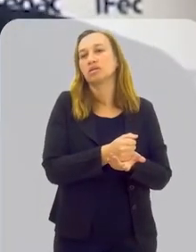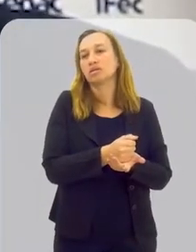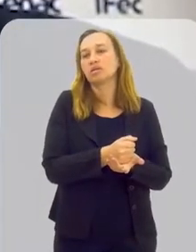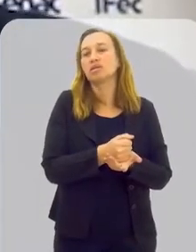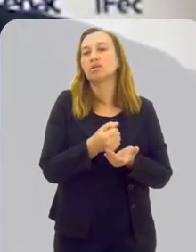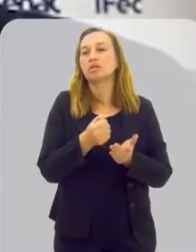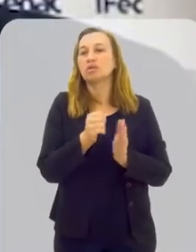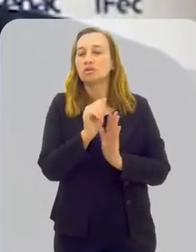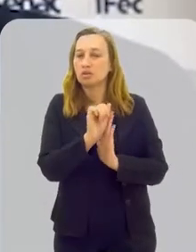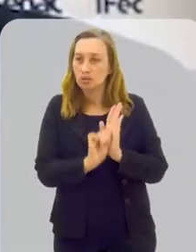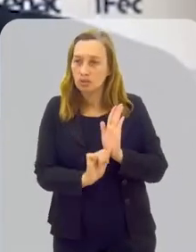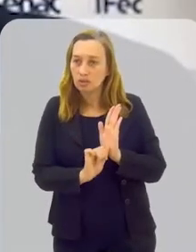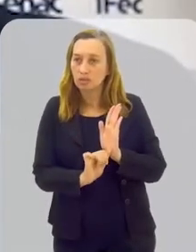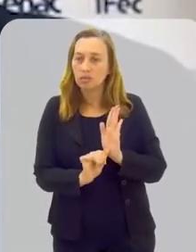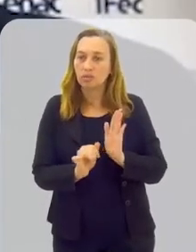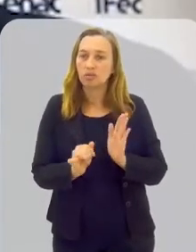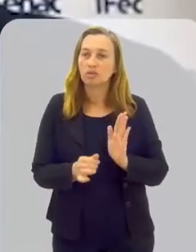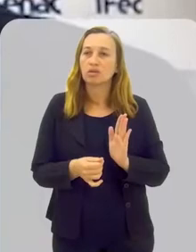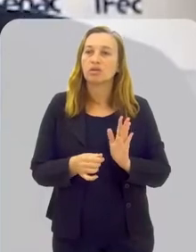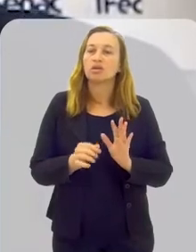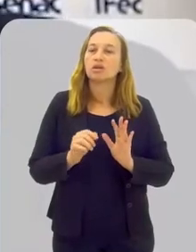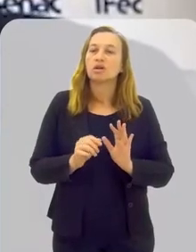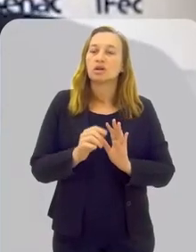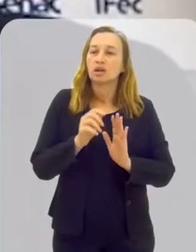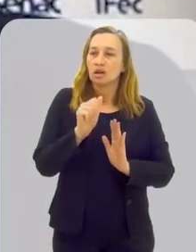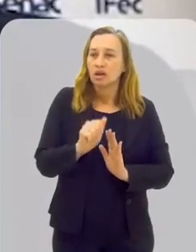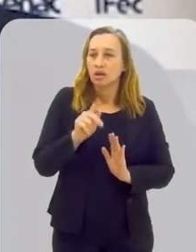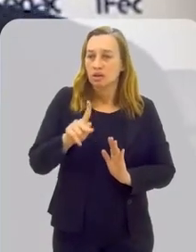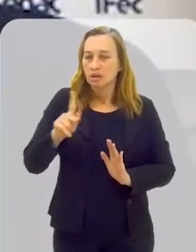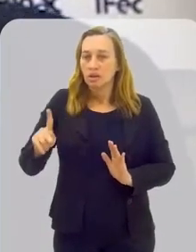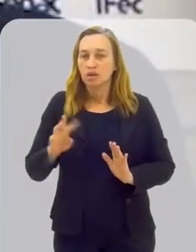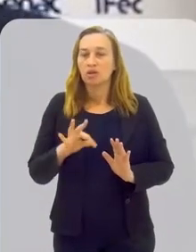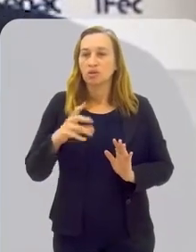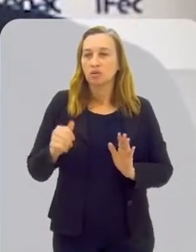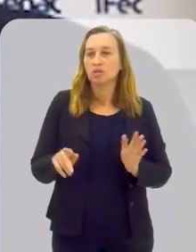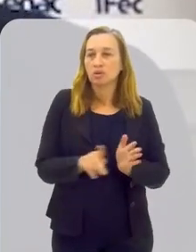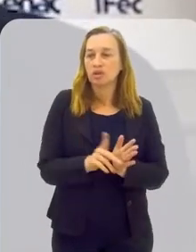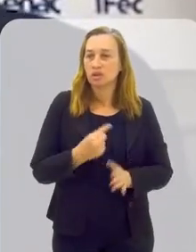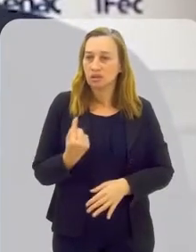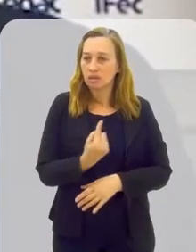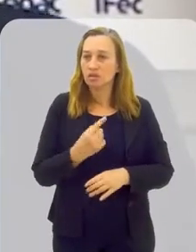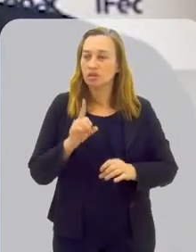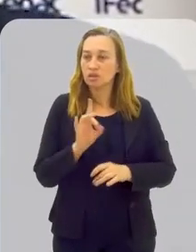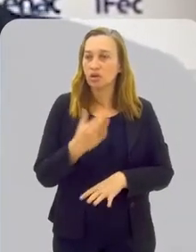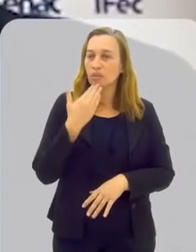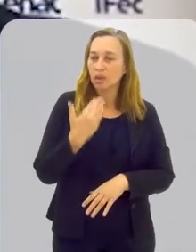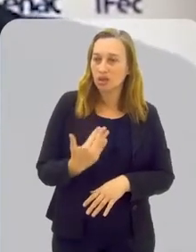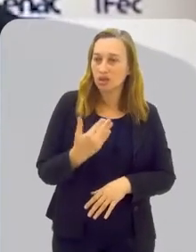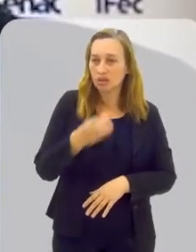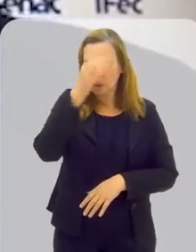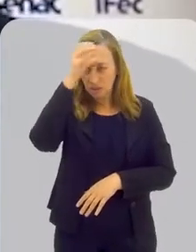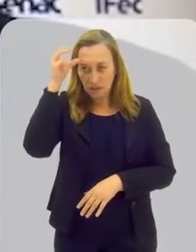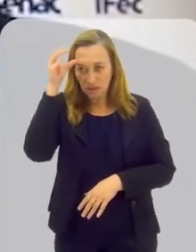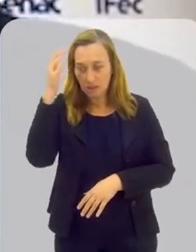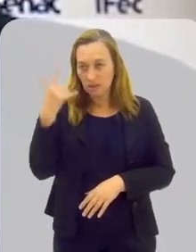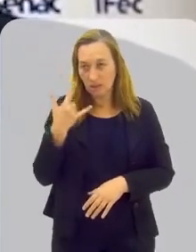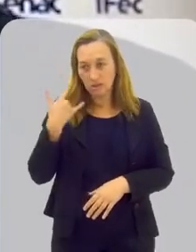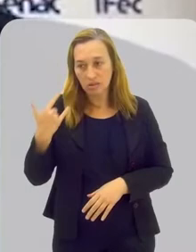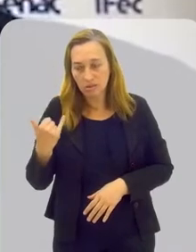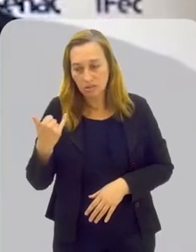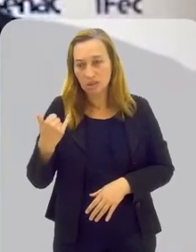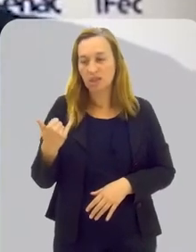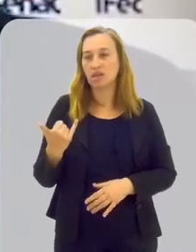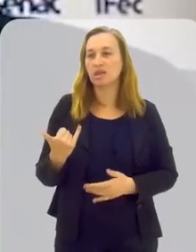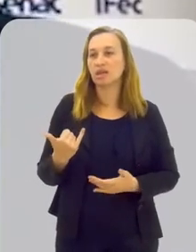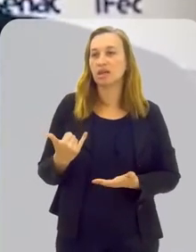coleta é rastreabilidade relatório disponibilização do aplicativo tudo é por nossa conta eu só